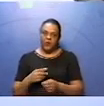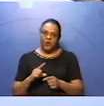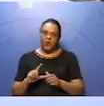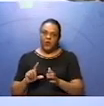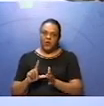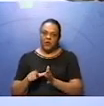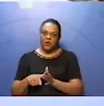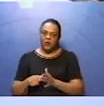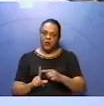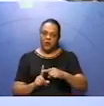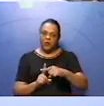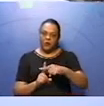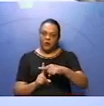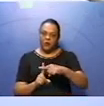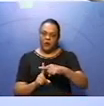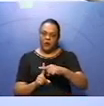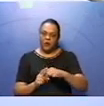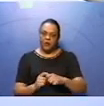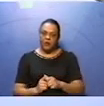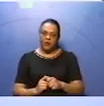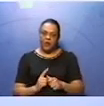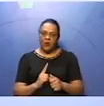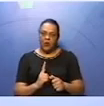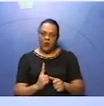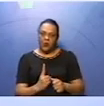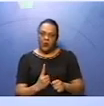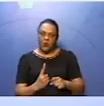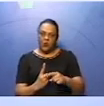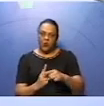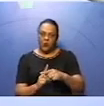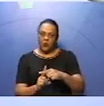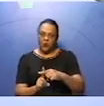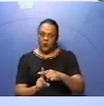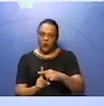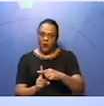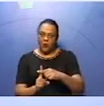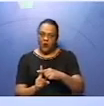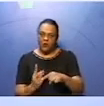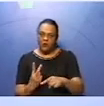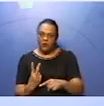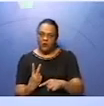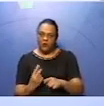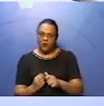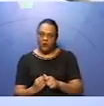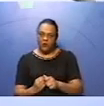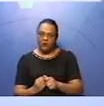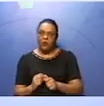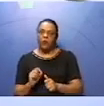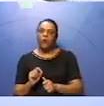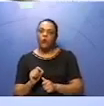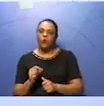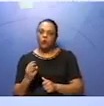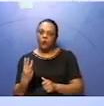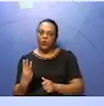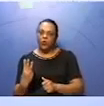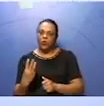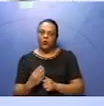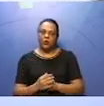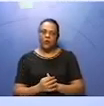mais com o 1 e o 2. 1 mais 2, 3. Só